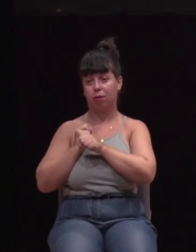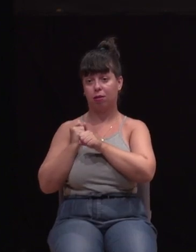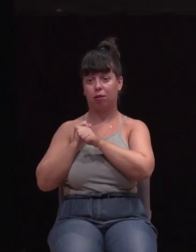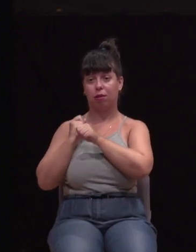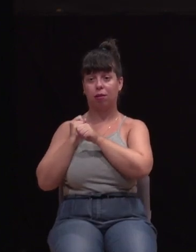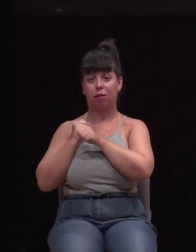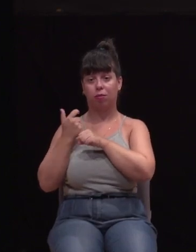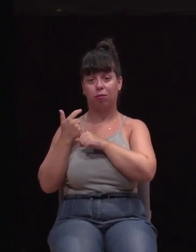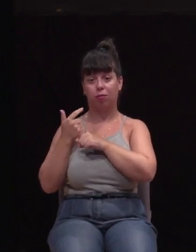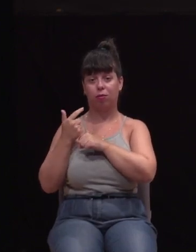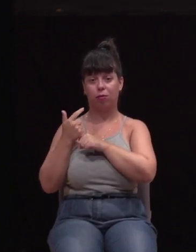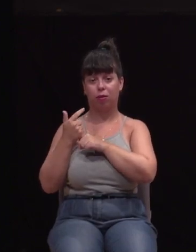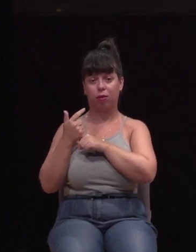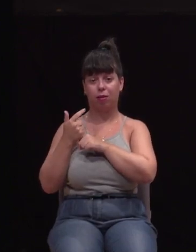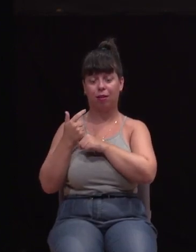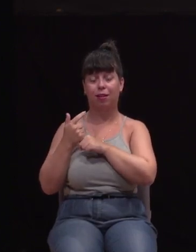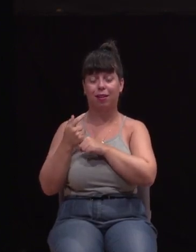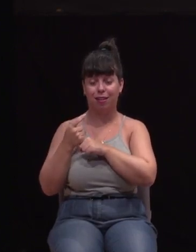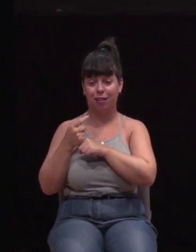do Grêmio, que eu fui presidente de Grêmio.